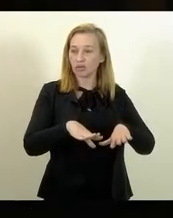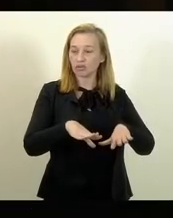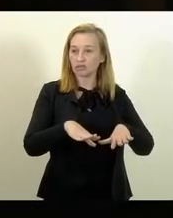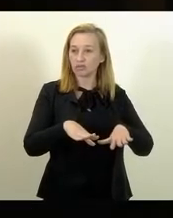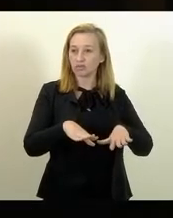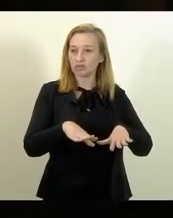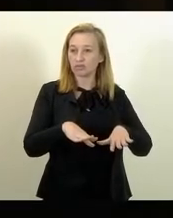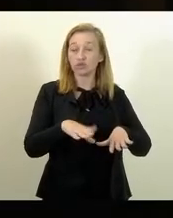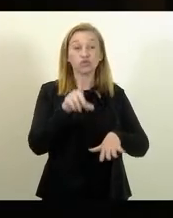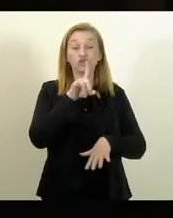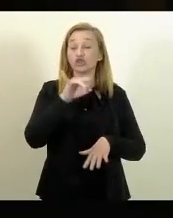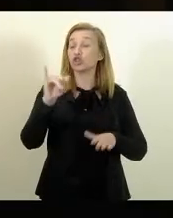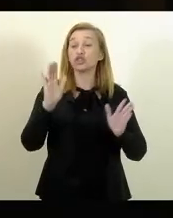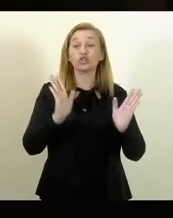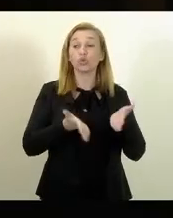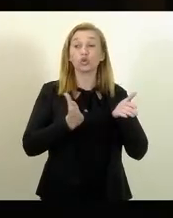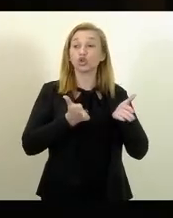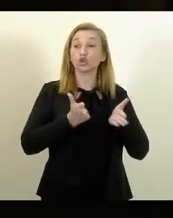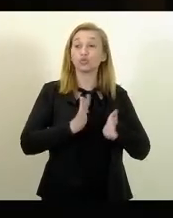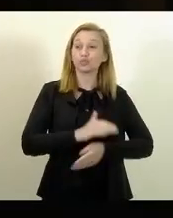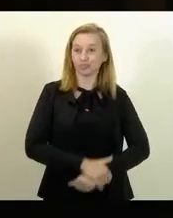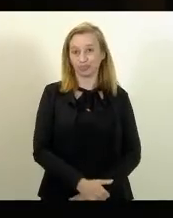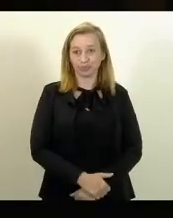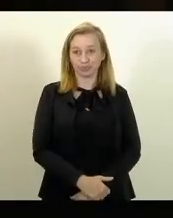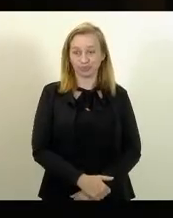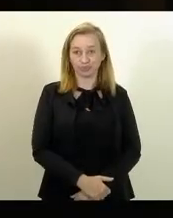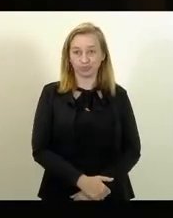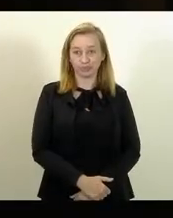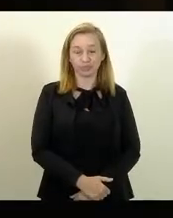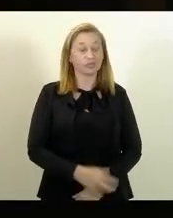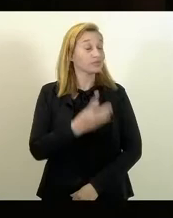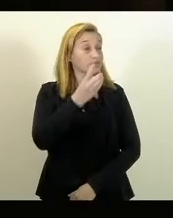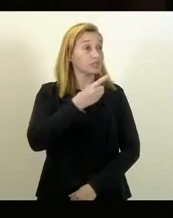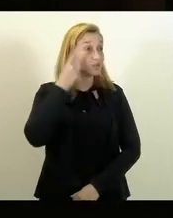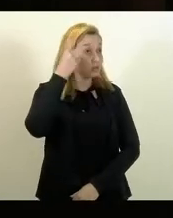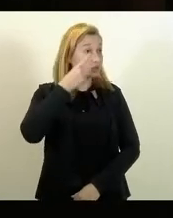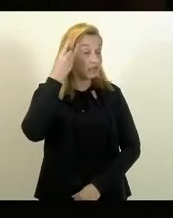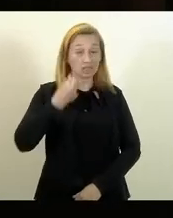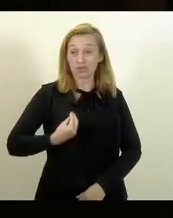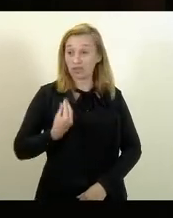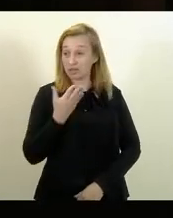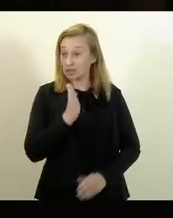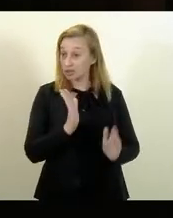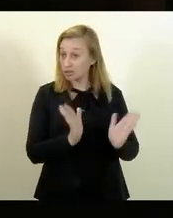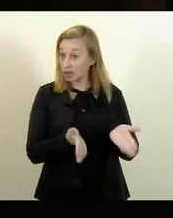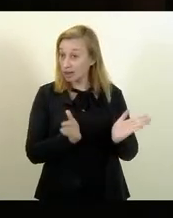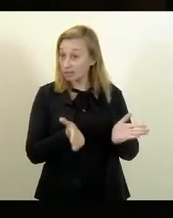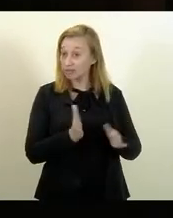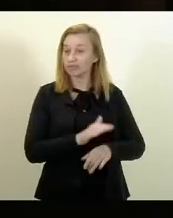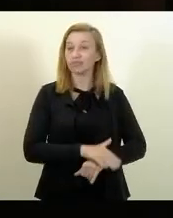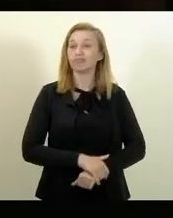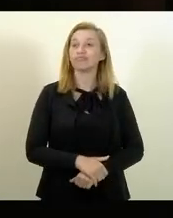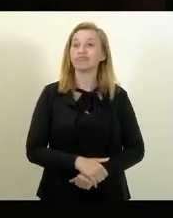sessão do dia de hoje. Senhoras deputadas presentes, senhores deputados presentes,